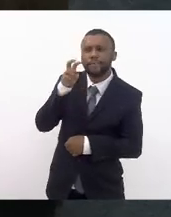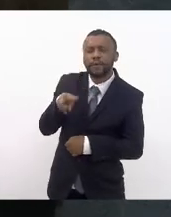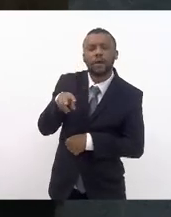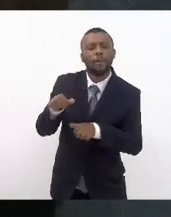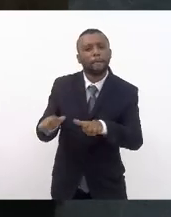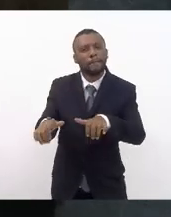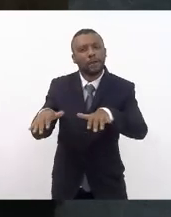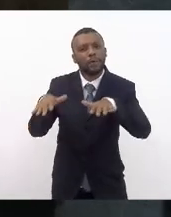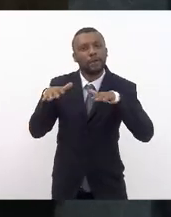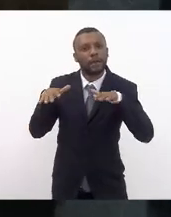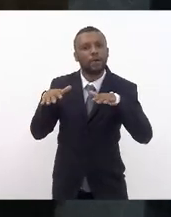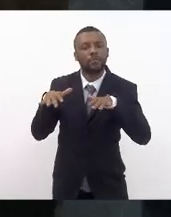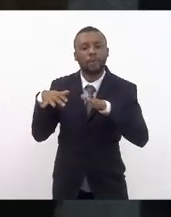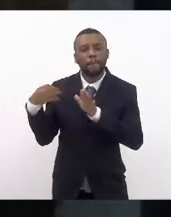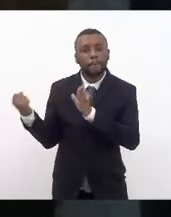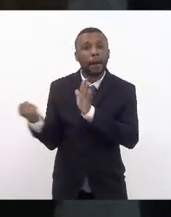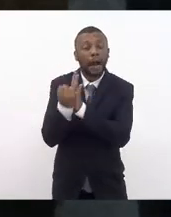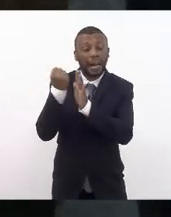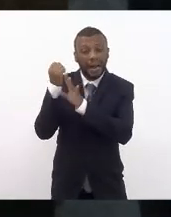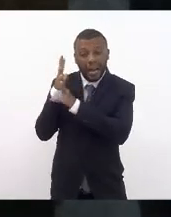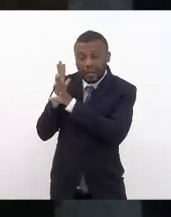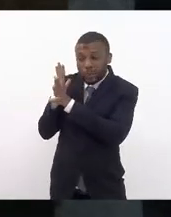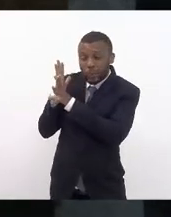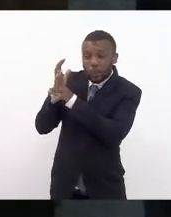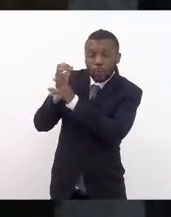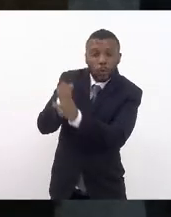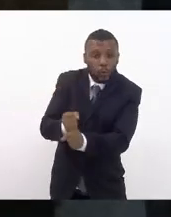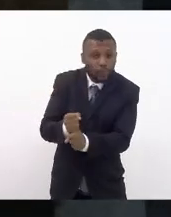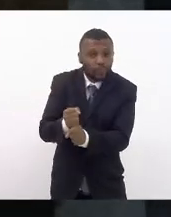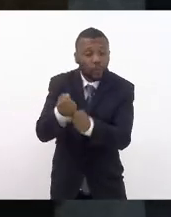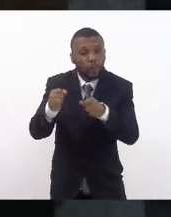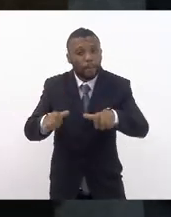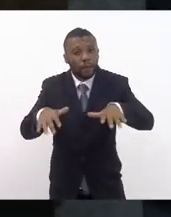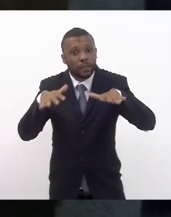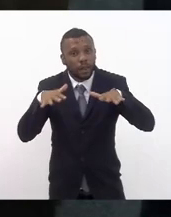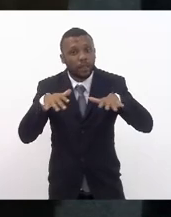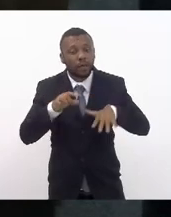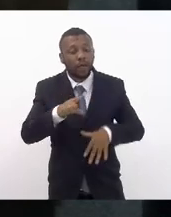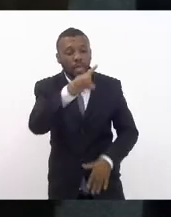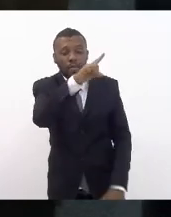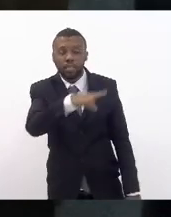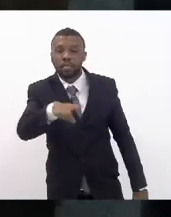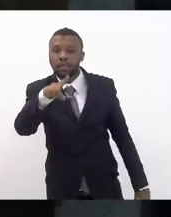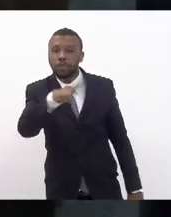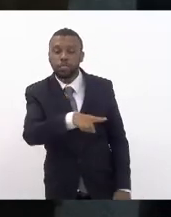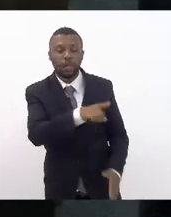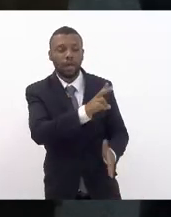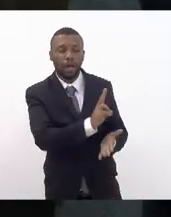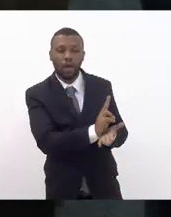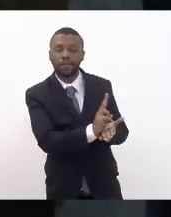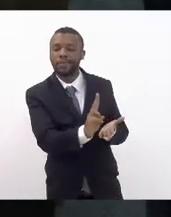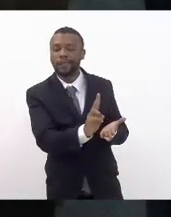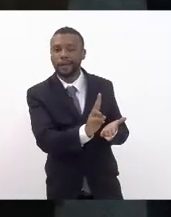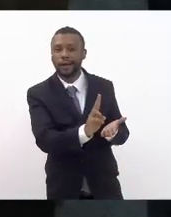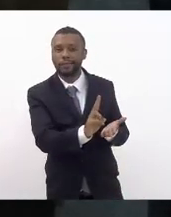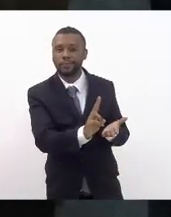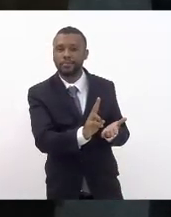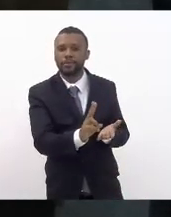como parlamento que acabou com uma universidade. Sabem por quê?